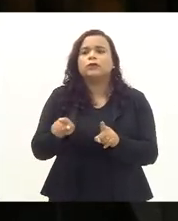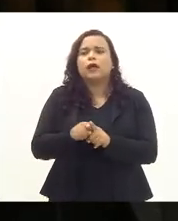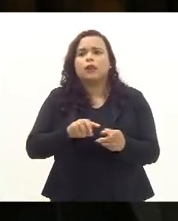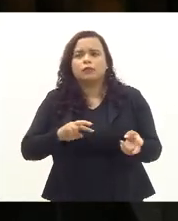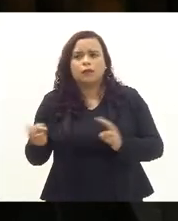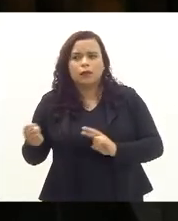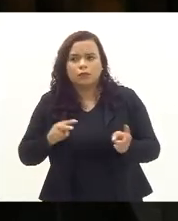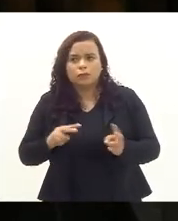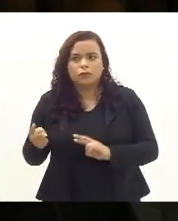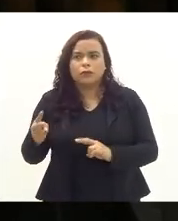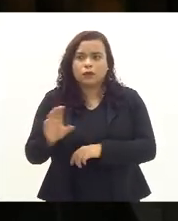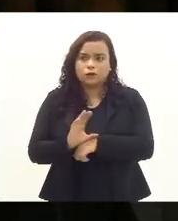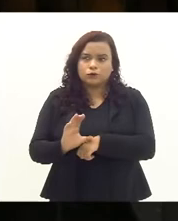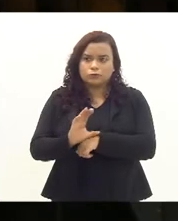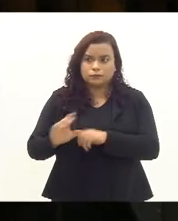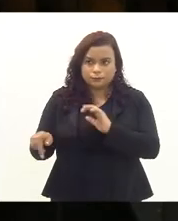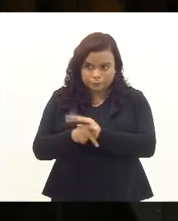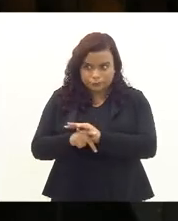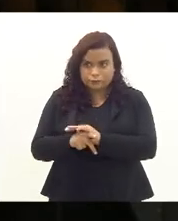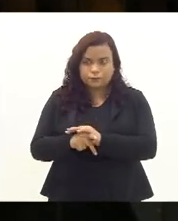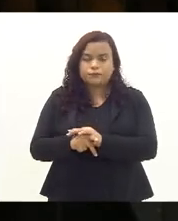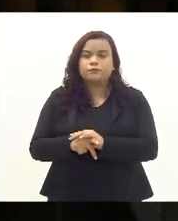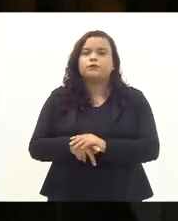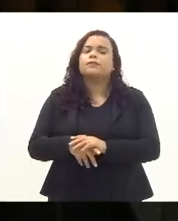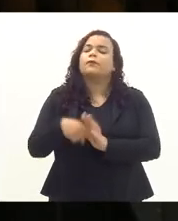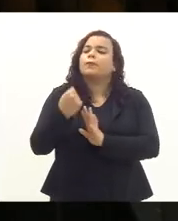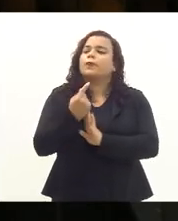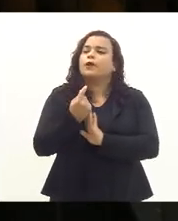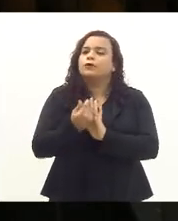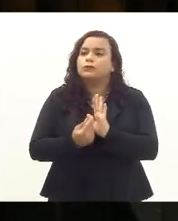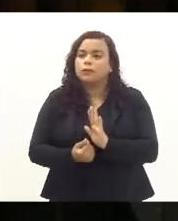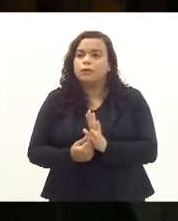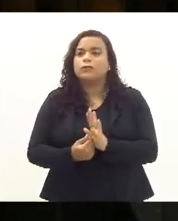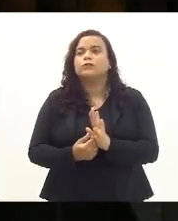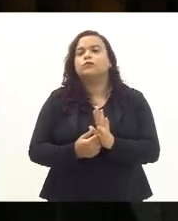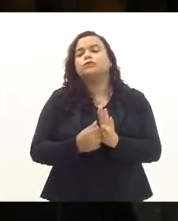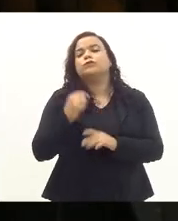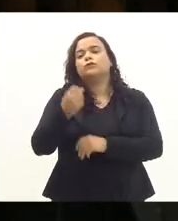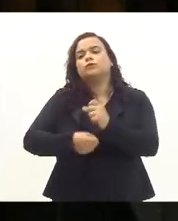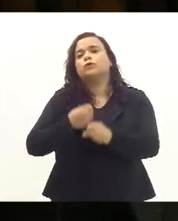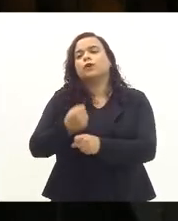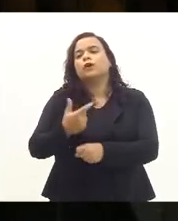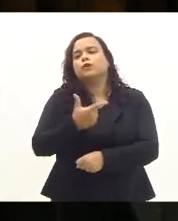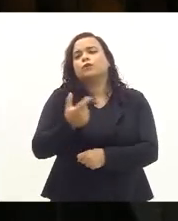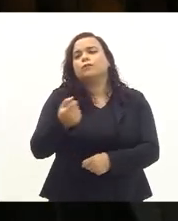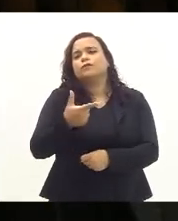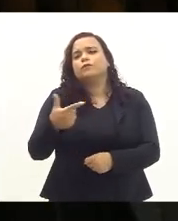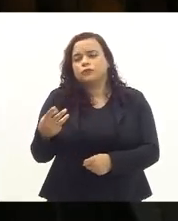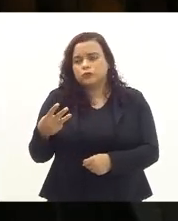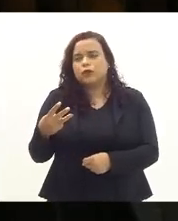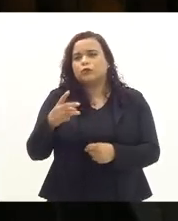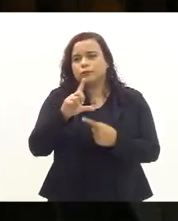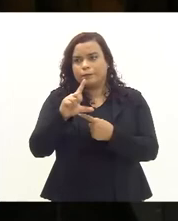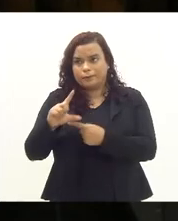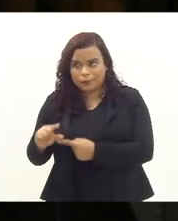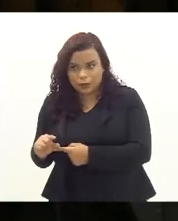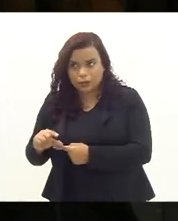transferências constitucionais o orçamento para 23 fica em